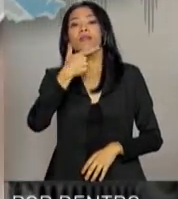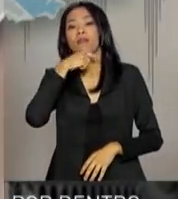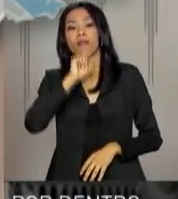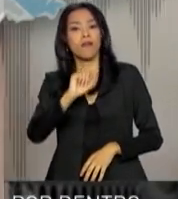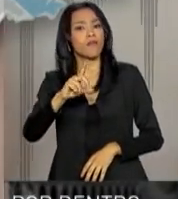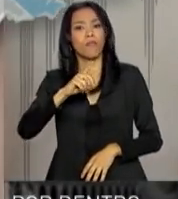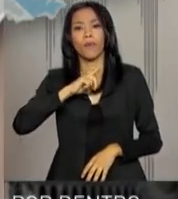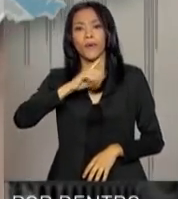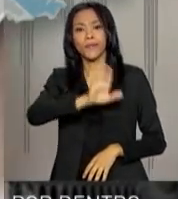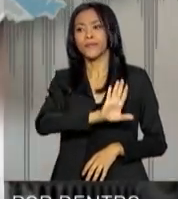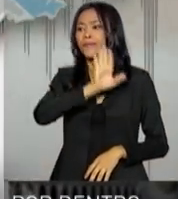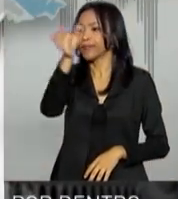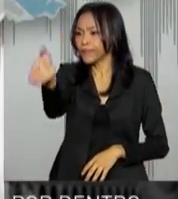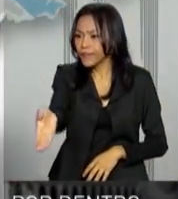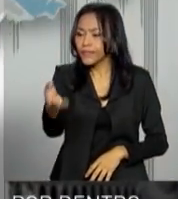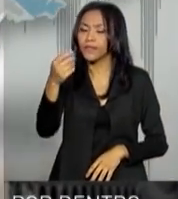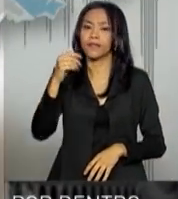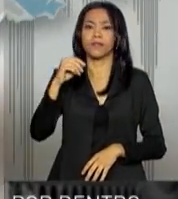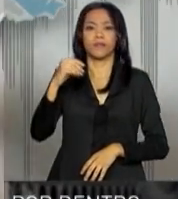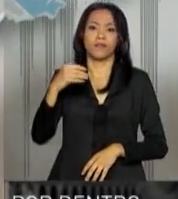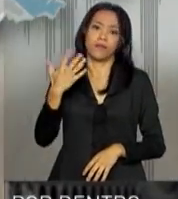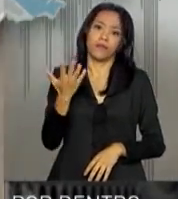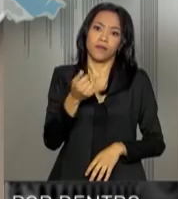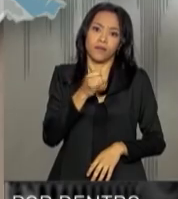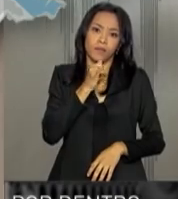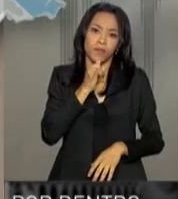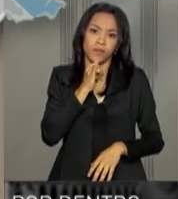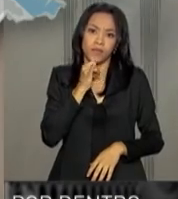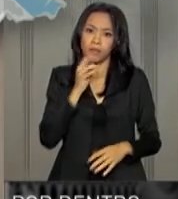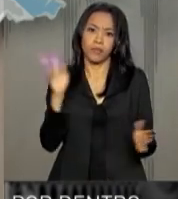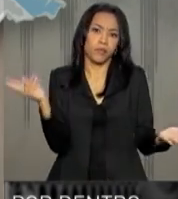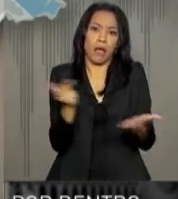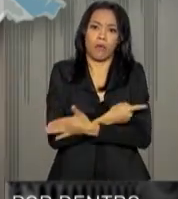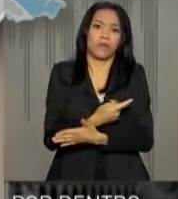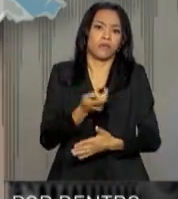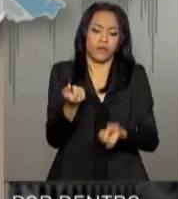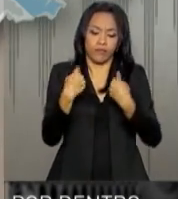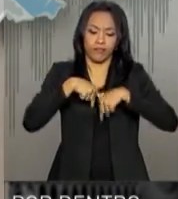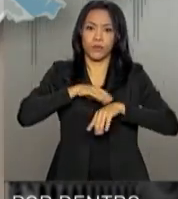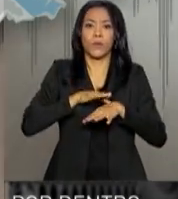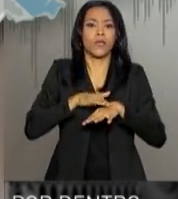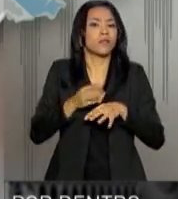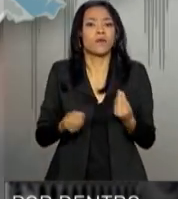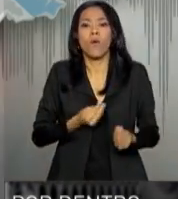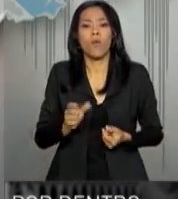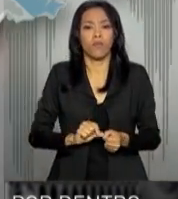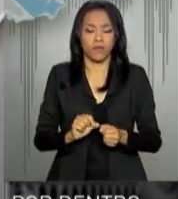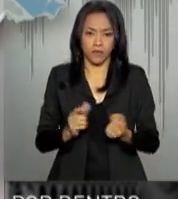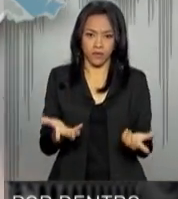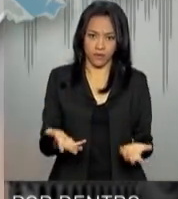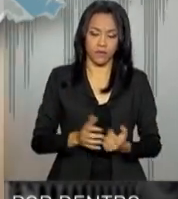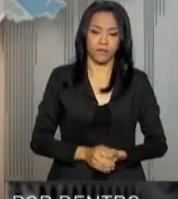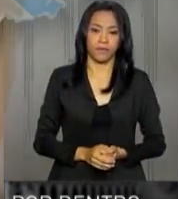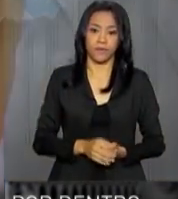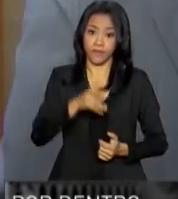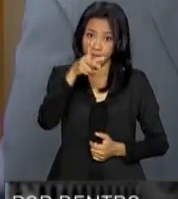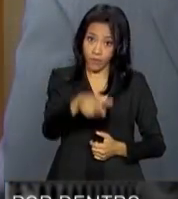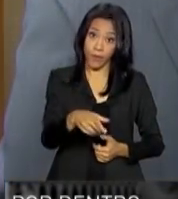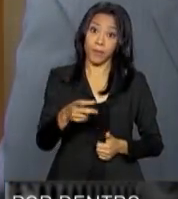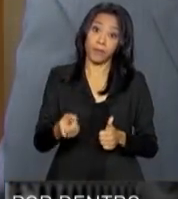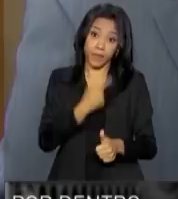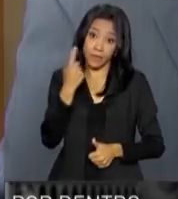comparecer o recadastramento pessoalmente digamos por motivo de doença como deve proceder como falei anteriormente primeiro ele